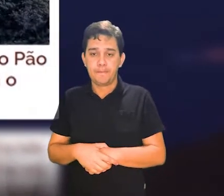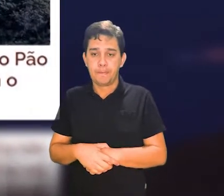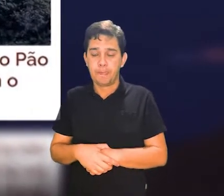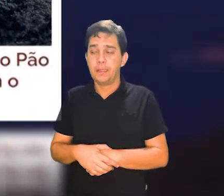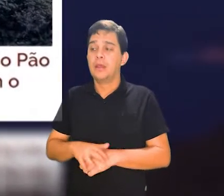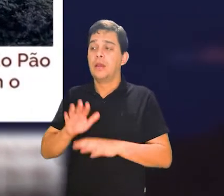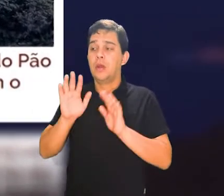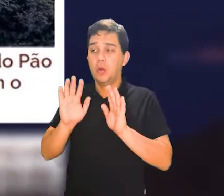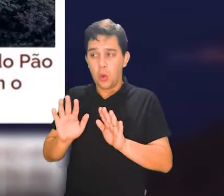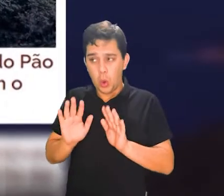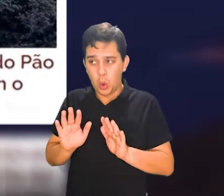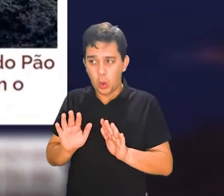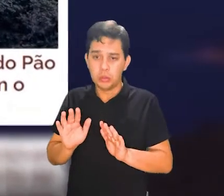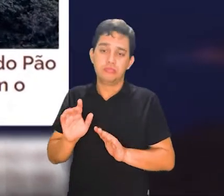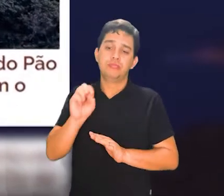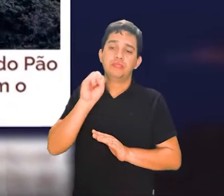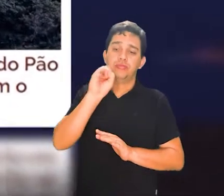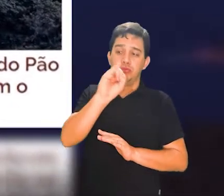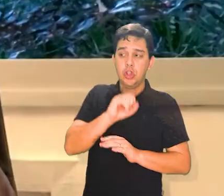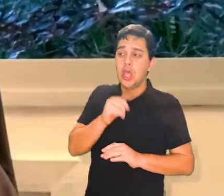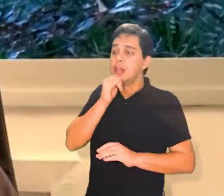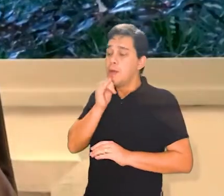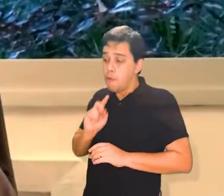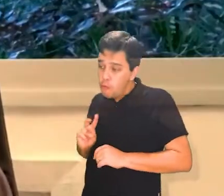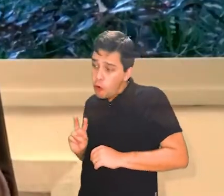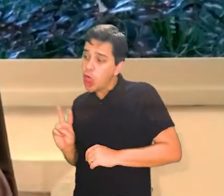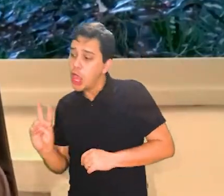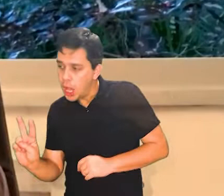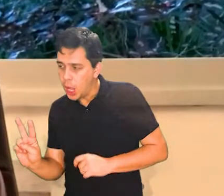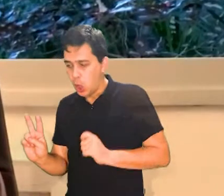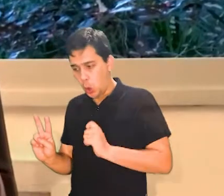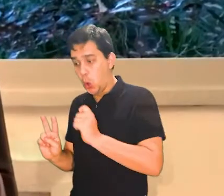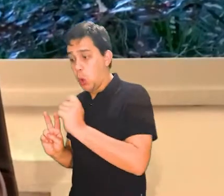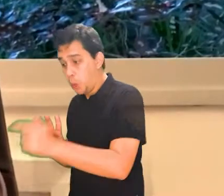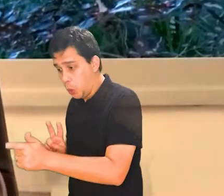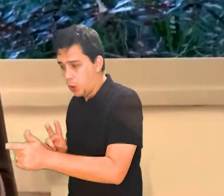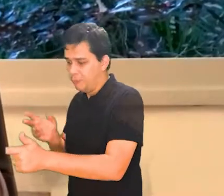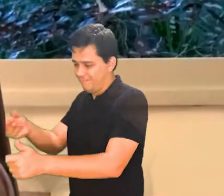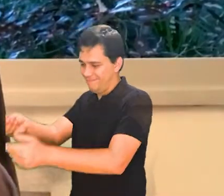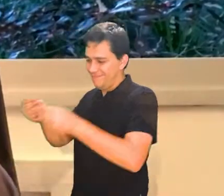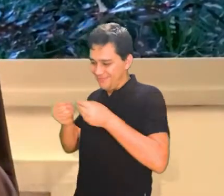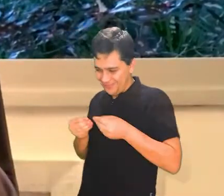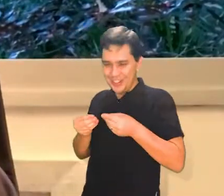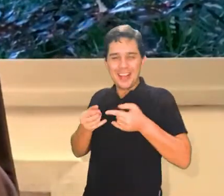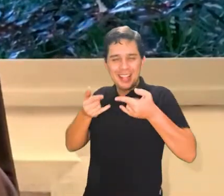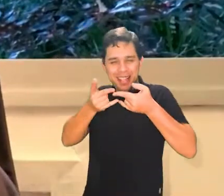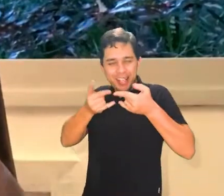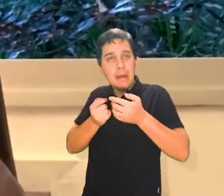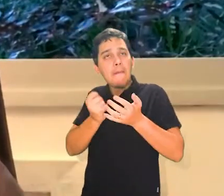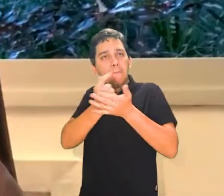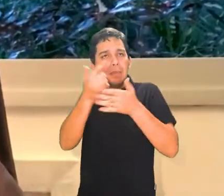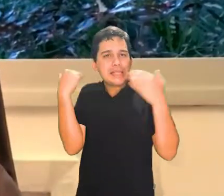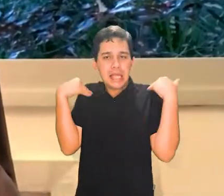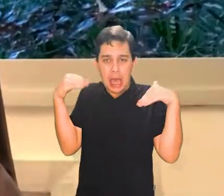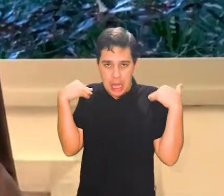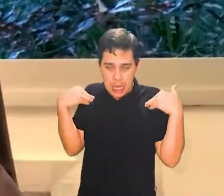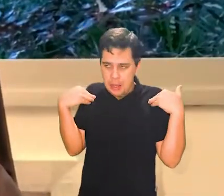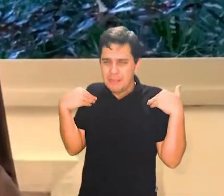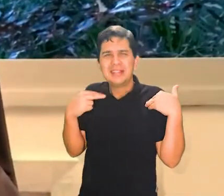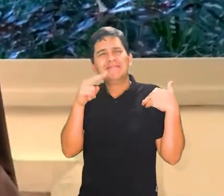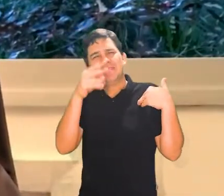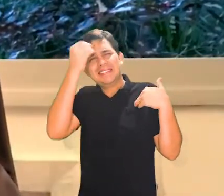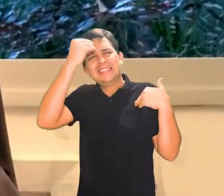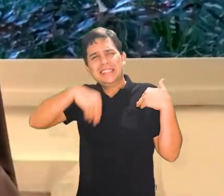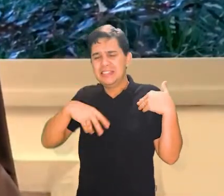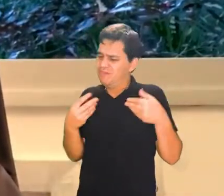do ingresso, o que já tinha sido, inclusive, objeto de negociação com a empresa quando foi feita a